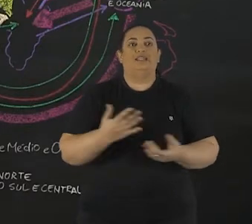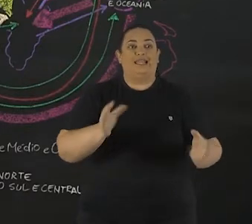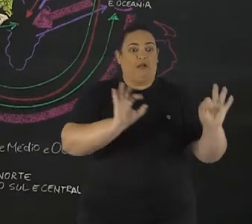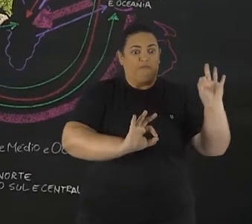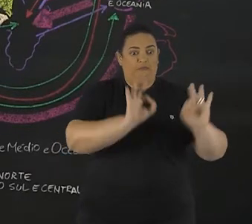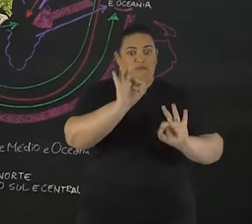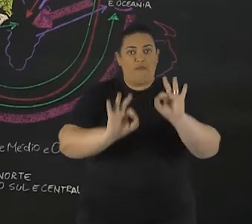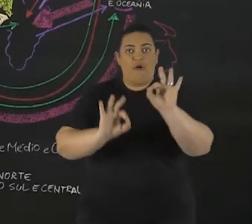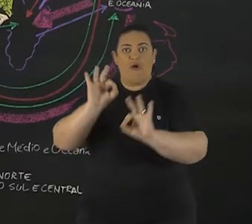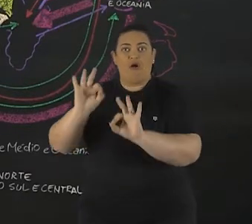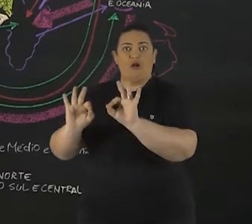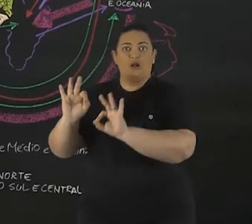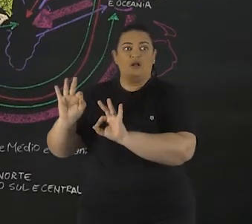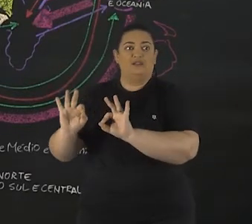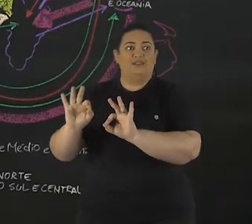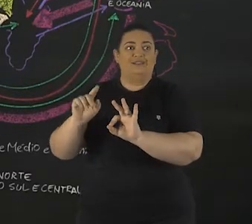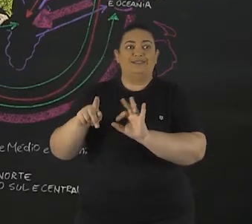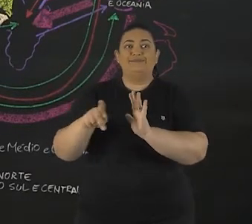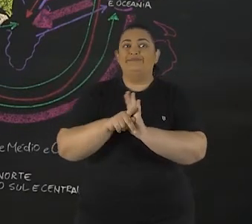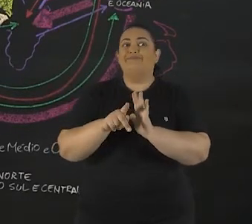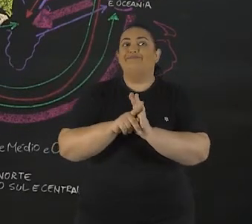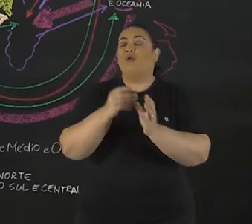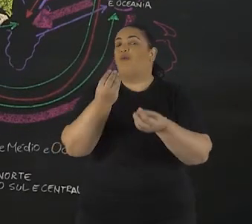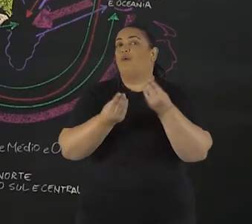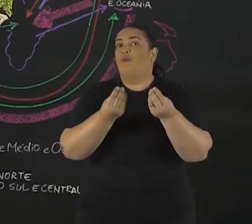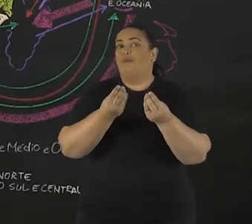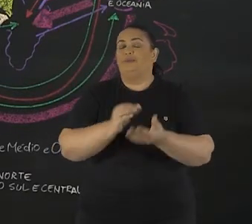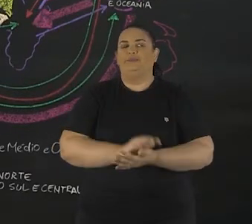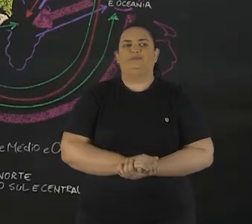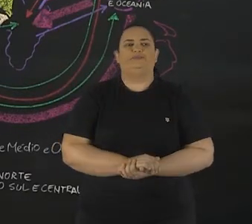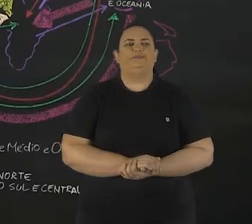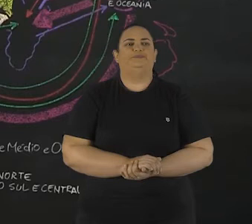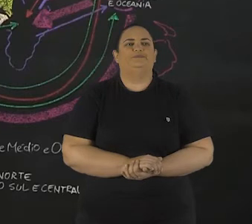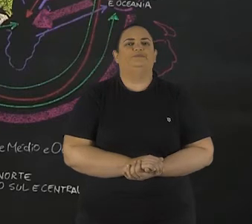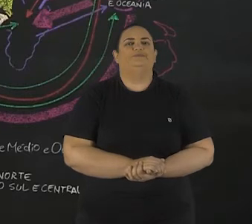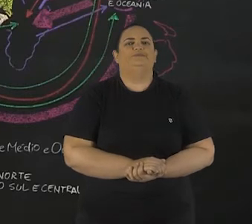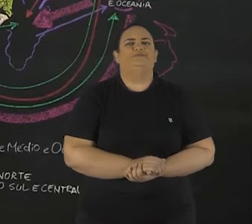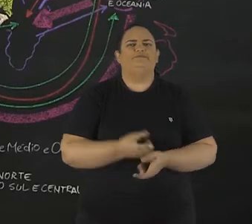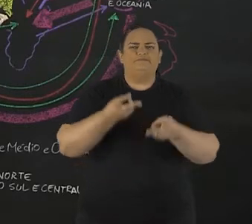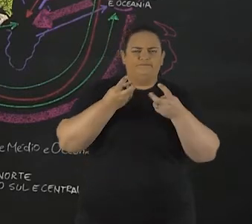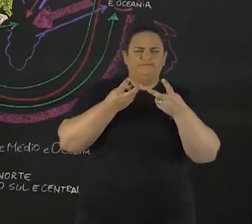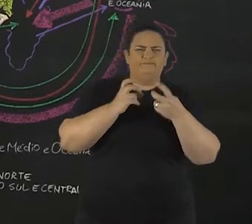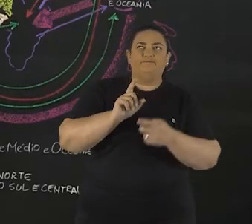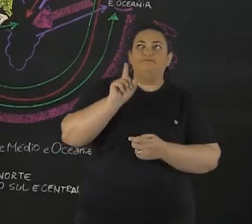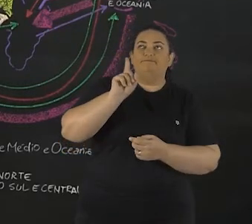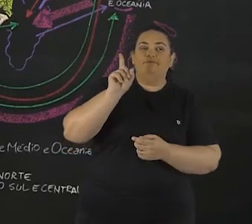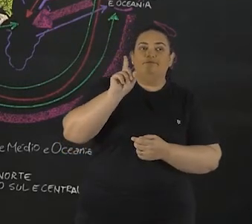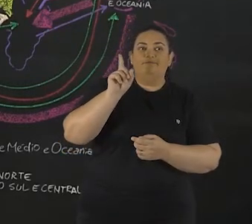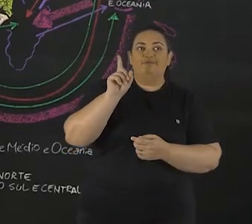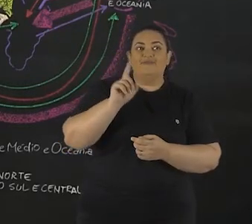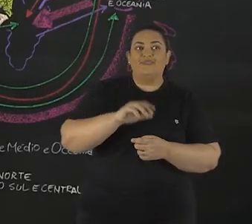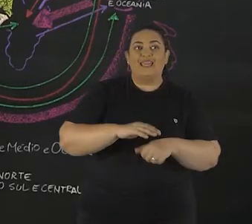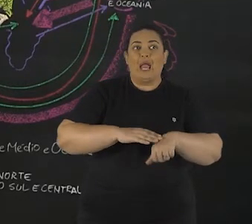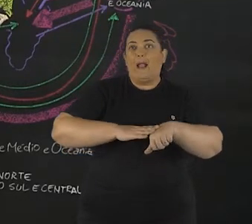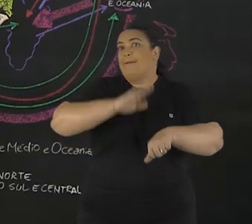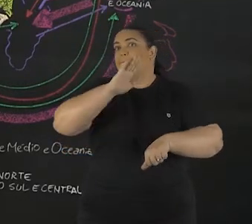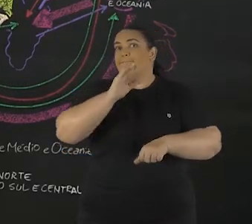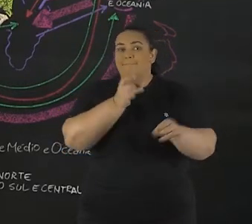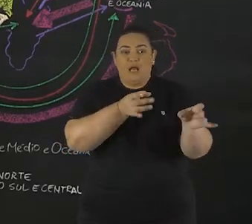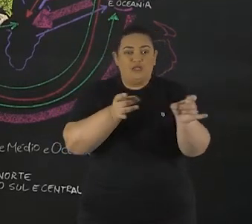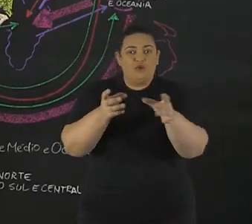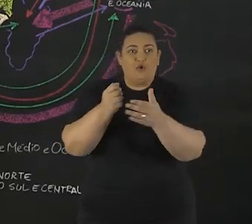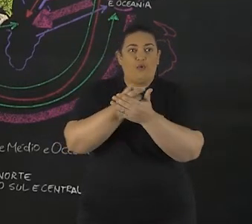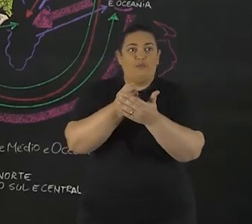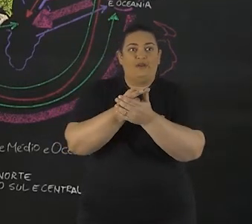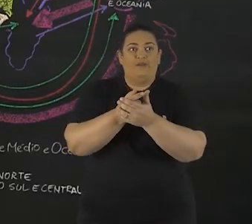organização desse comércio entre as regiões vai acabar acontecendo da seguinte maneira. Percebam agora que o maior fluxo de comércio aqui